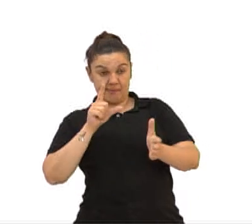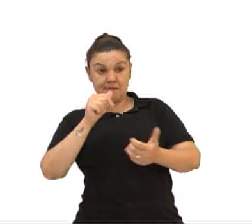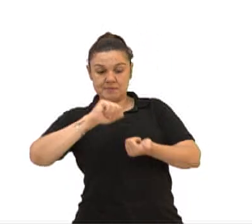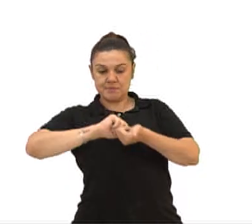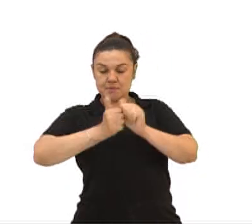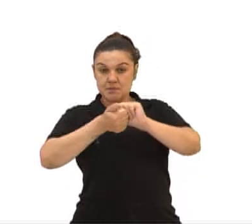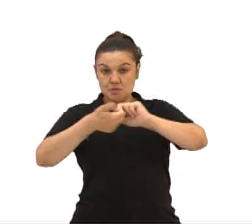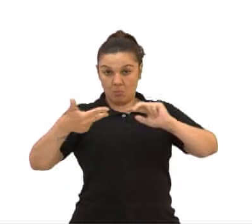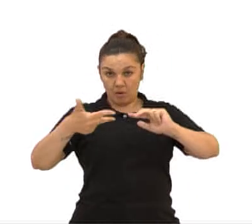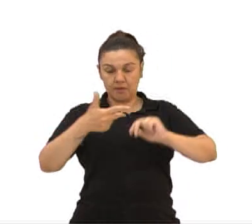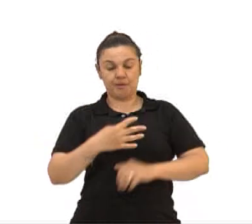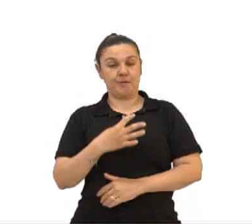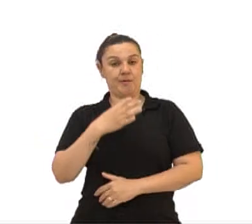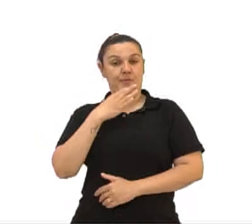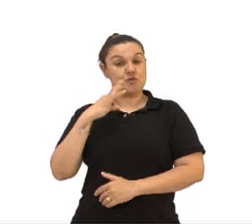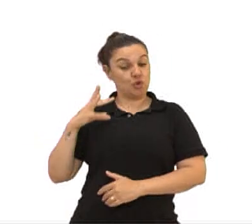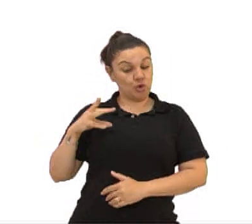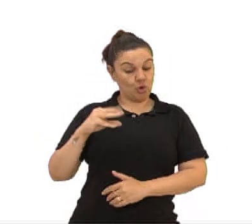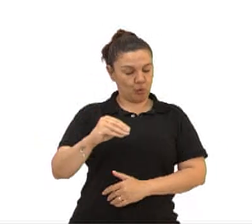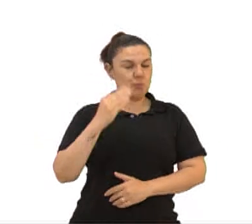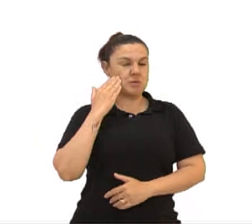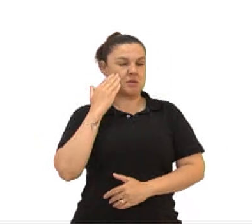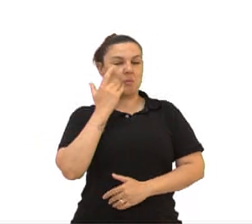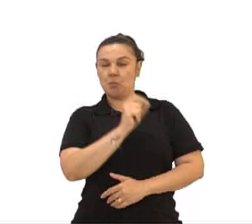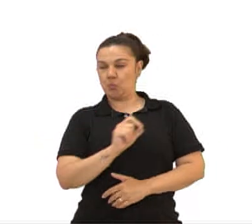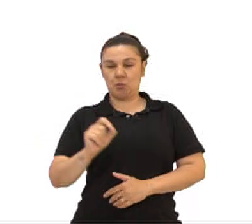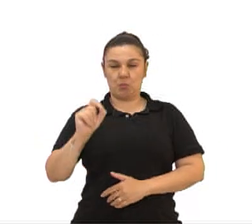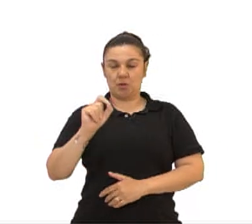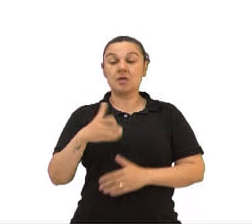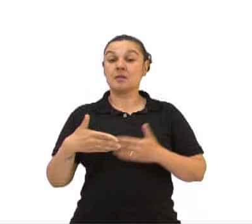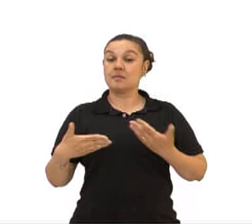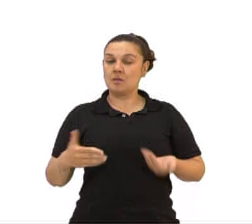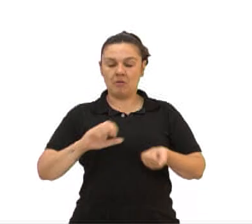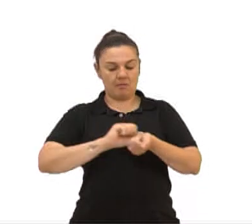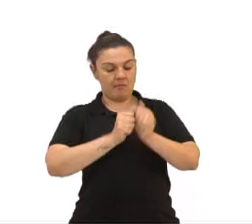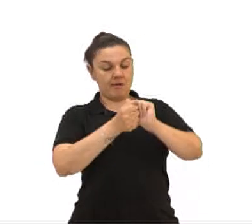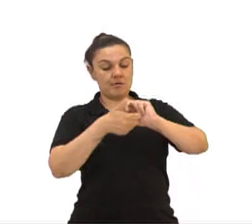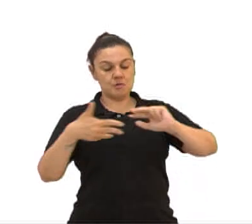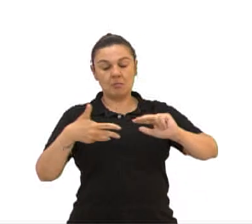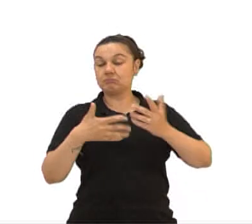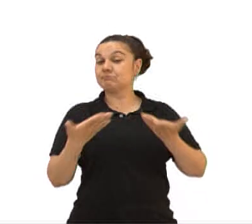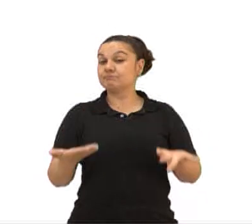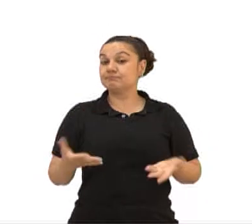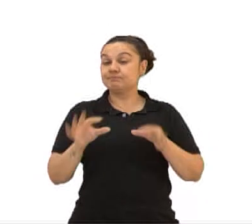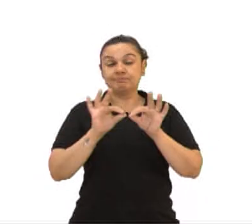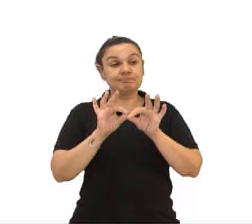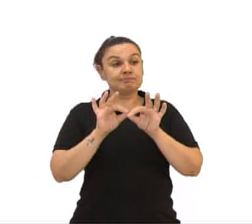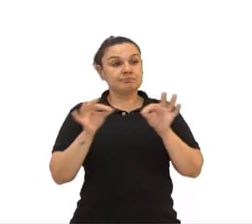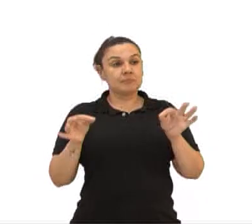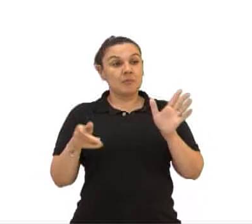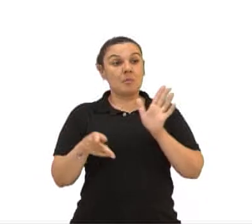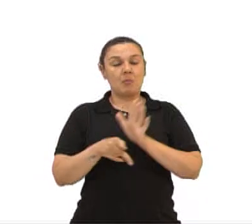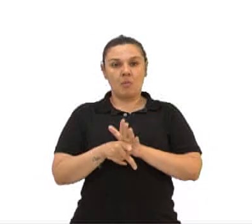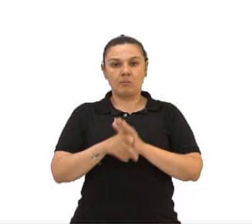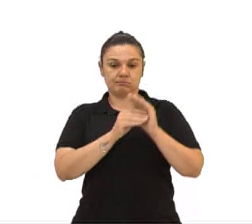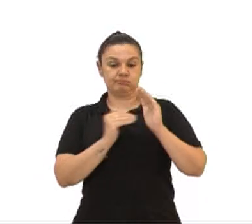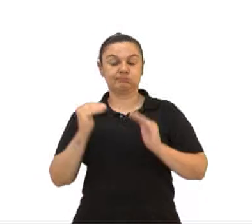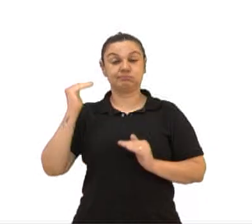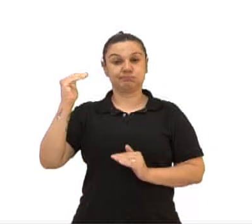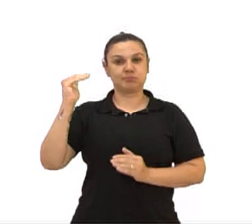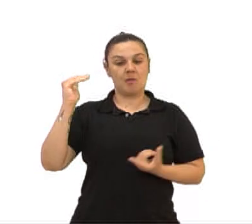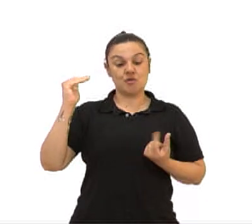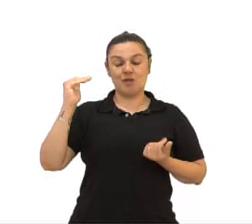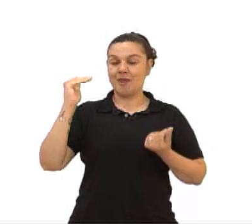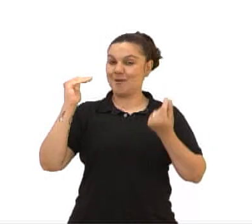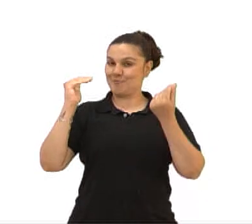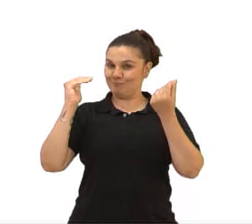conhecido, um esporte para todos, ele se tornou um esporte, ele era um esporte com caráter elitista, ou